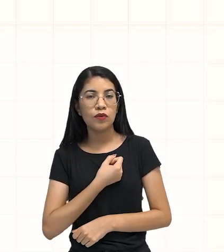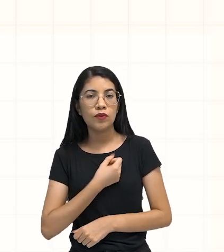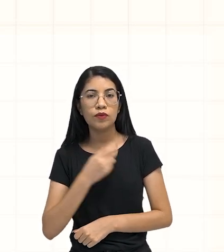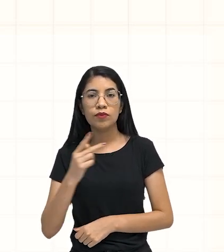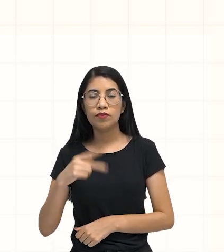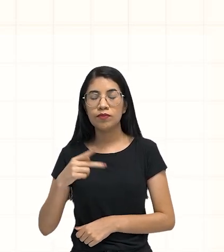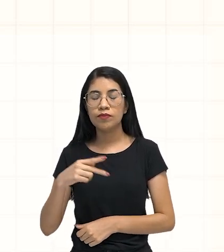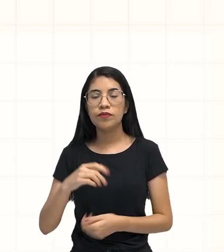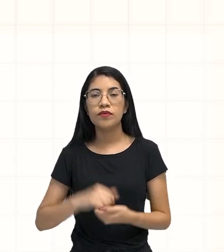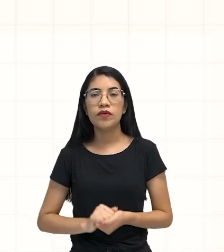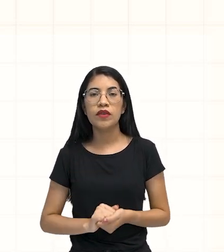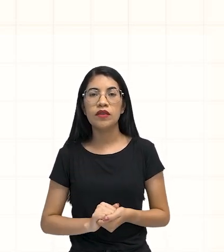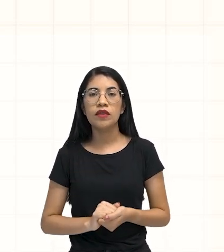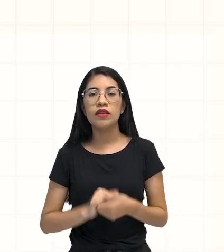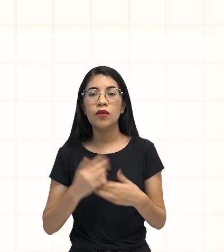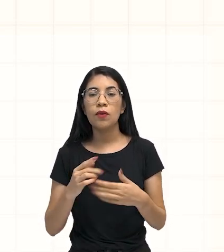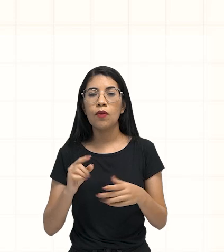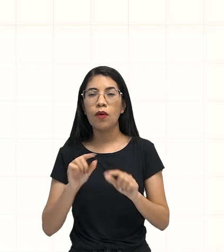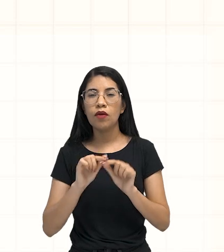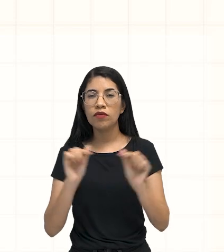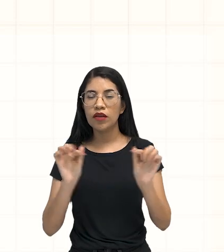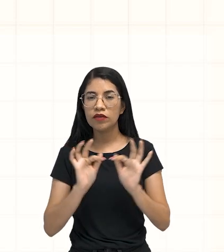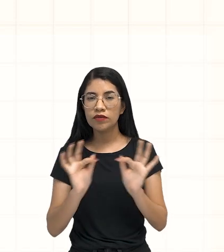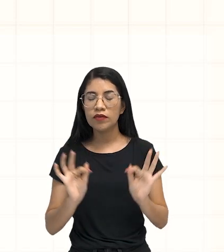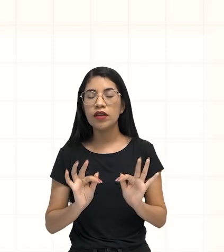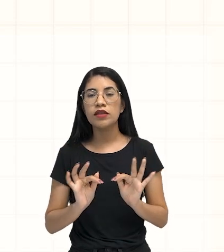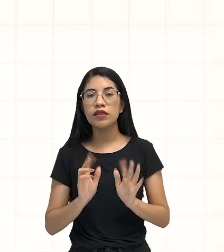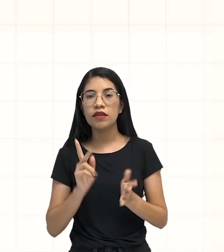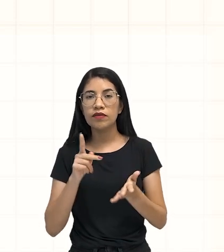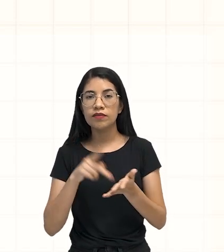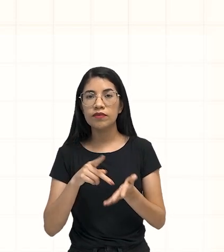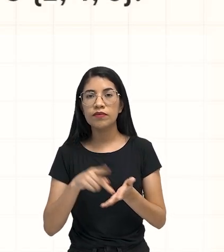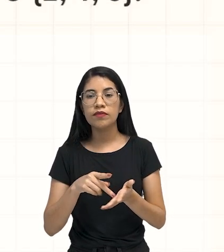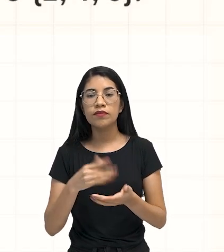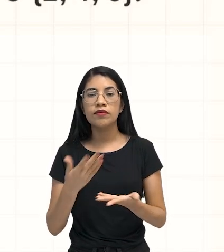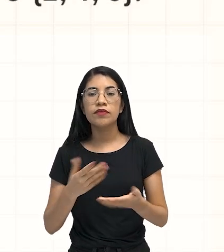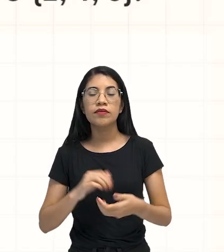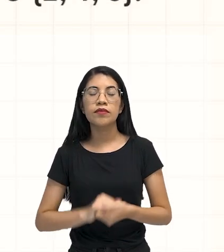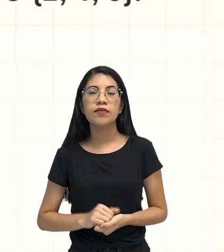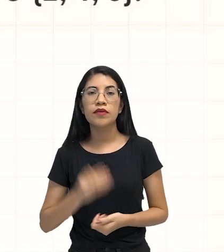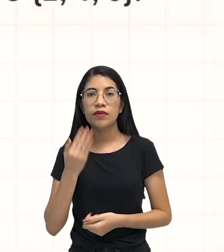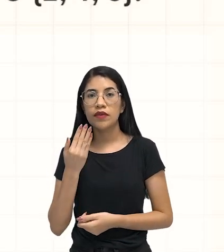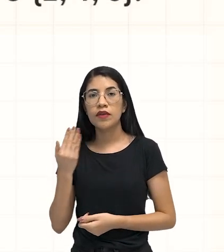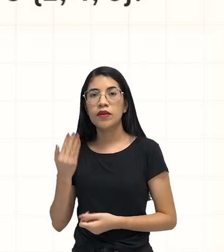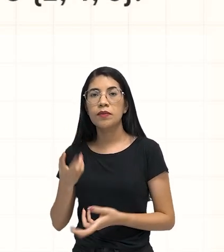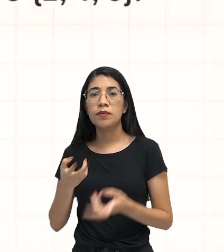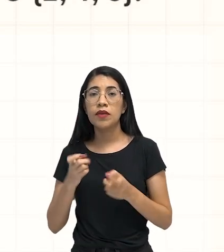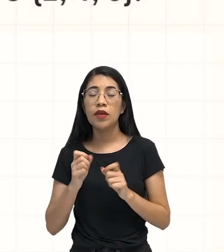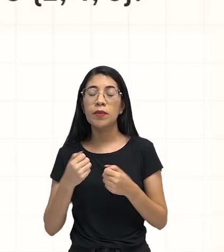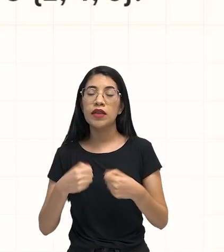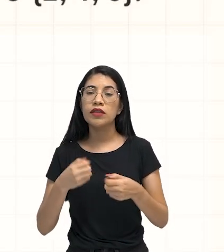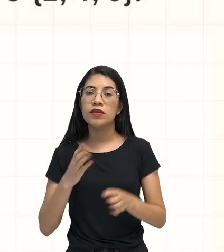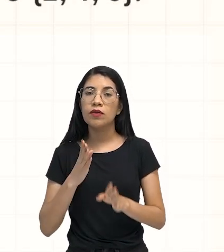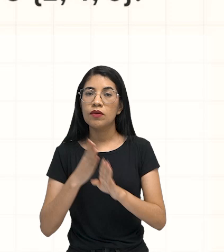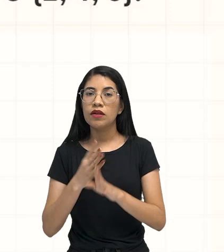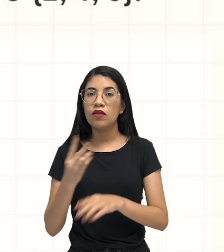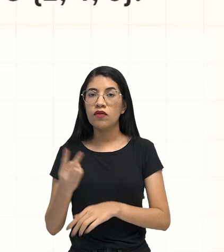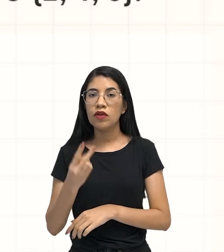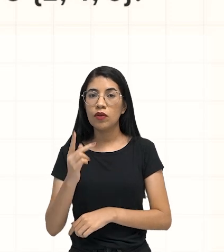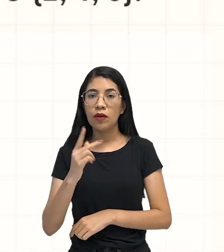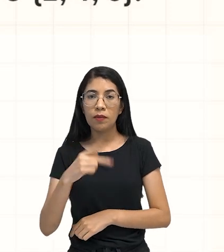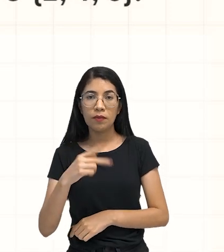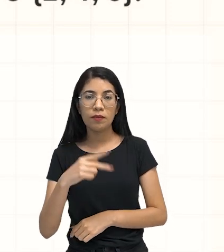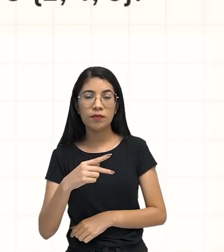das seguintes afirmações é verdadeira? Veja, eu quero que saia um número par. Vamos ver se essa afirmação